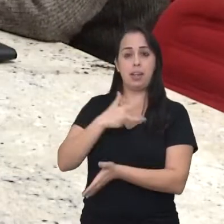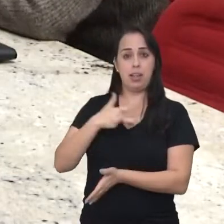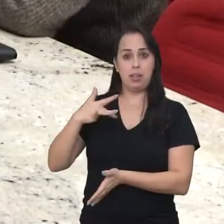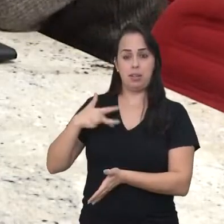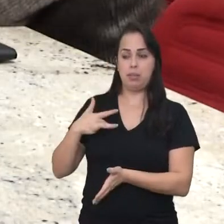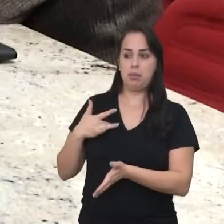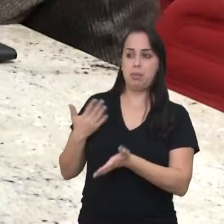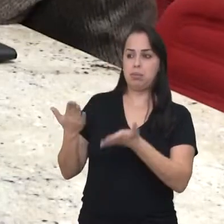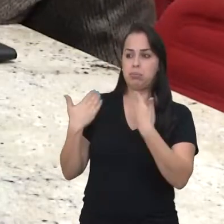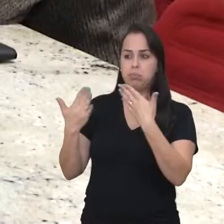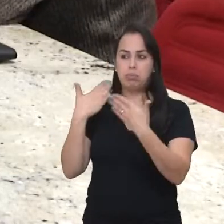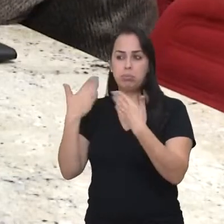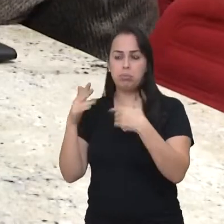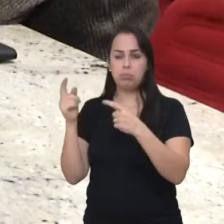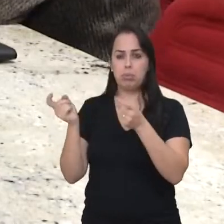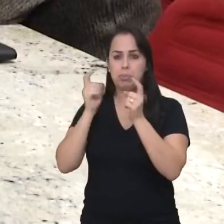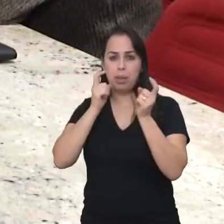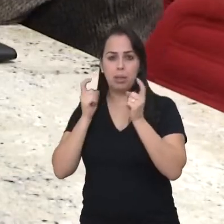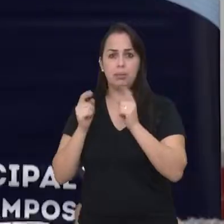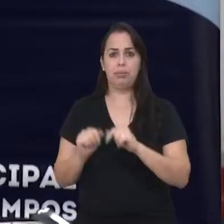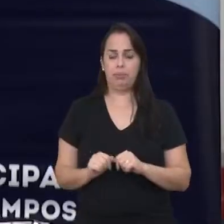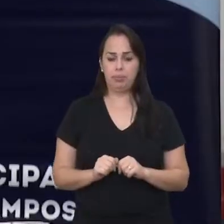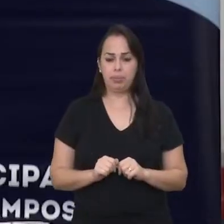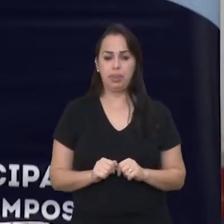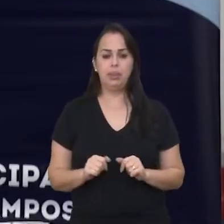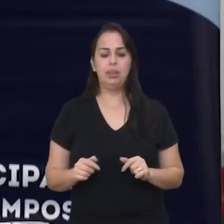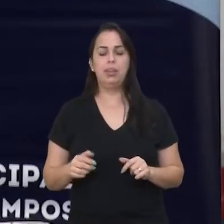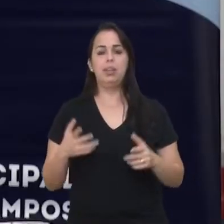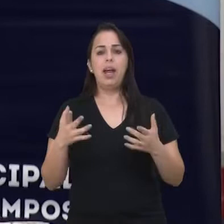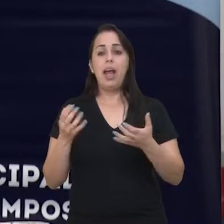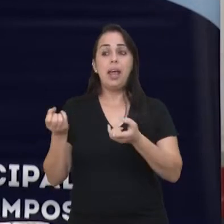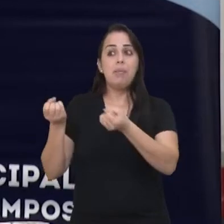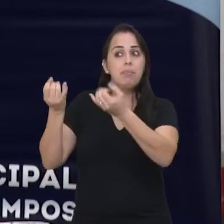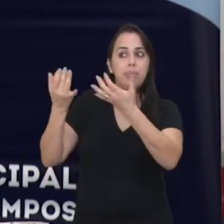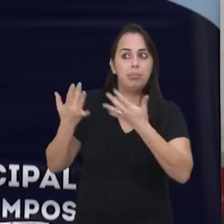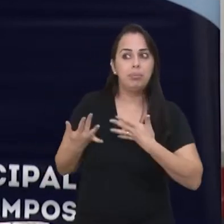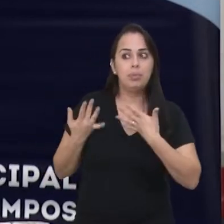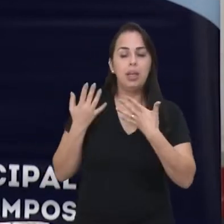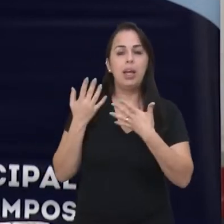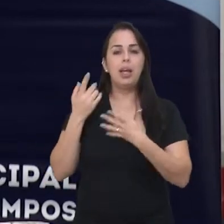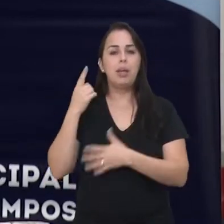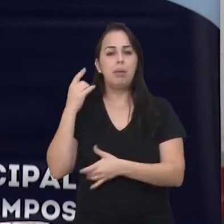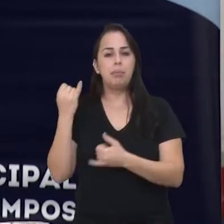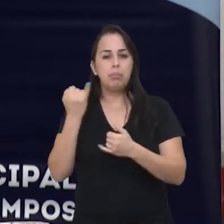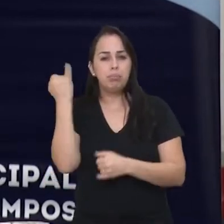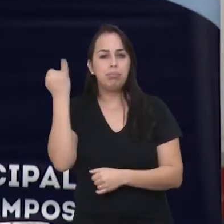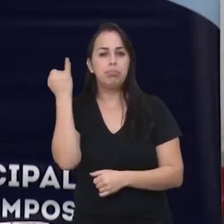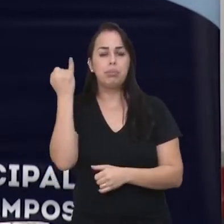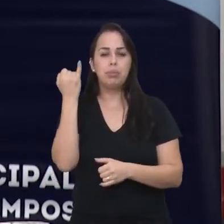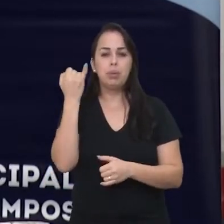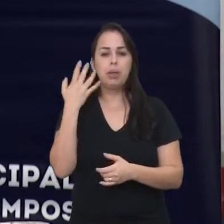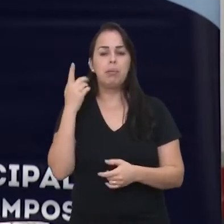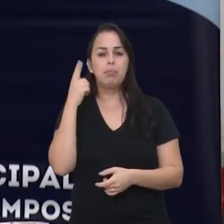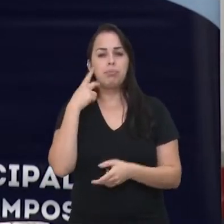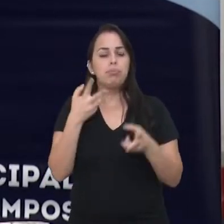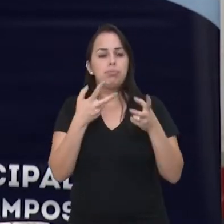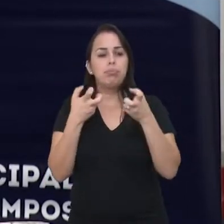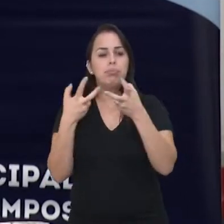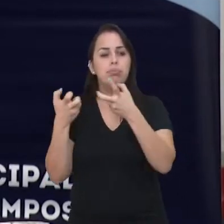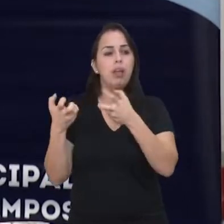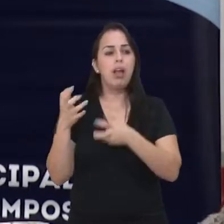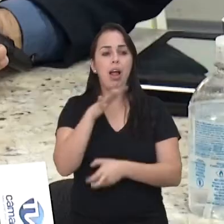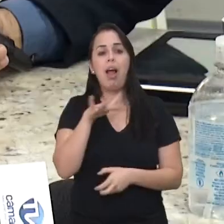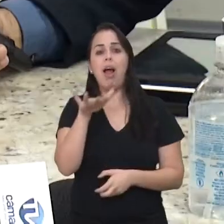de Saúde para uma nova reunião. Segundo os parlamentares, esses dados são fundamentais para analisar a situação da saúde